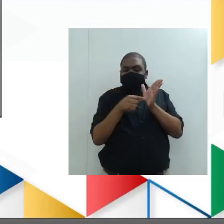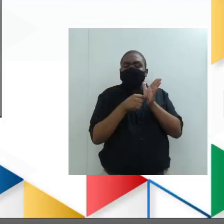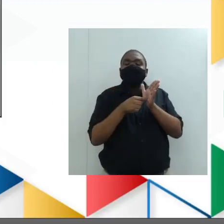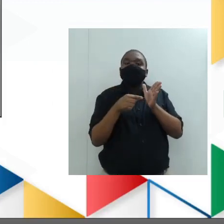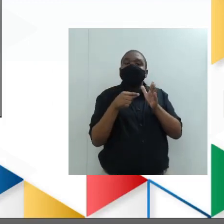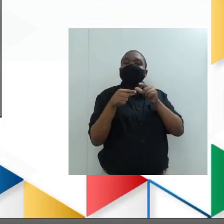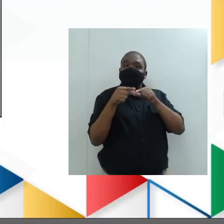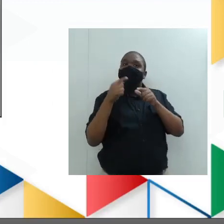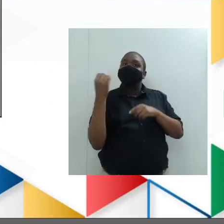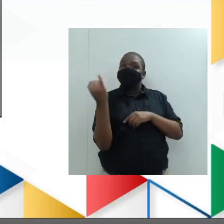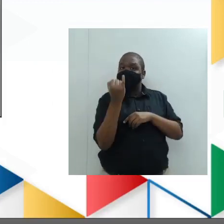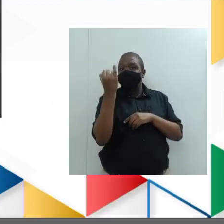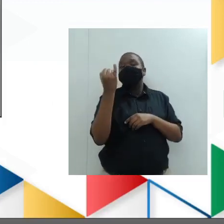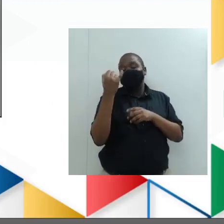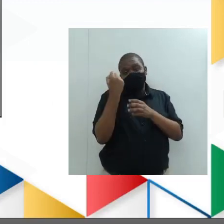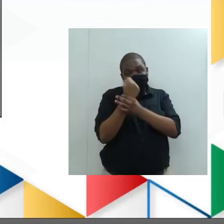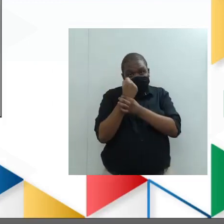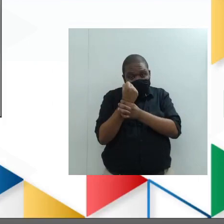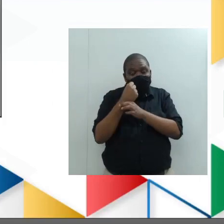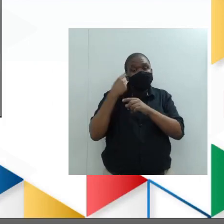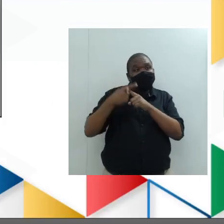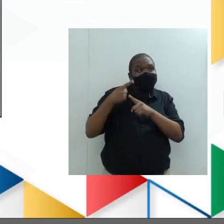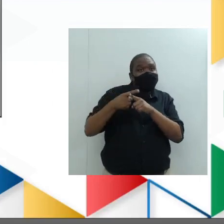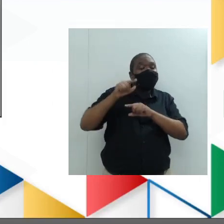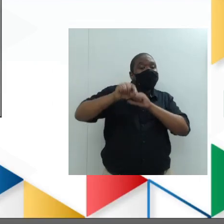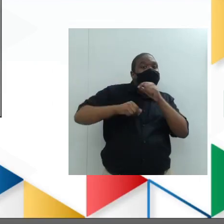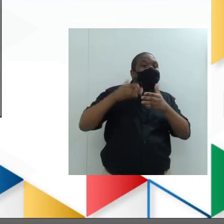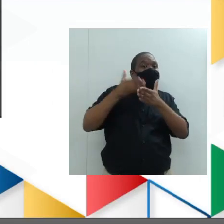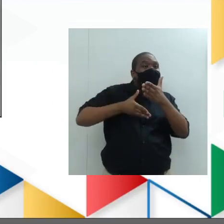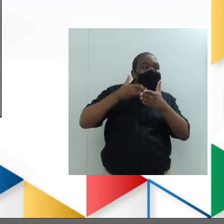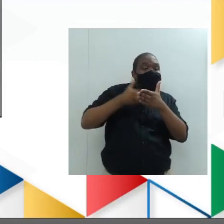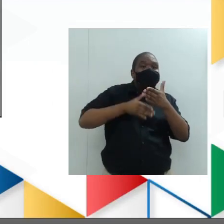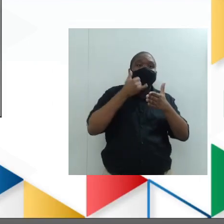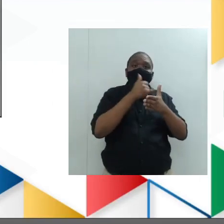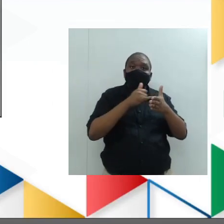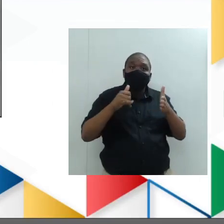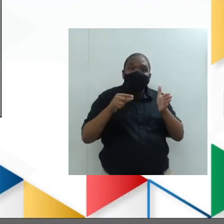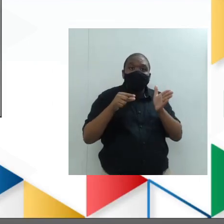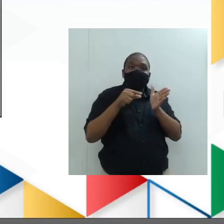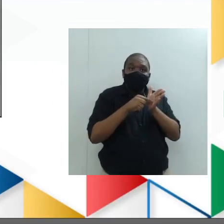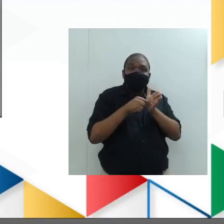segurança que interrompem a passagem de corrente elétrica no